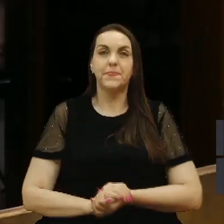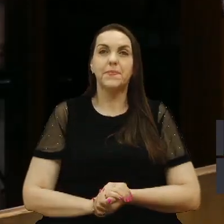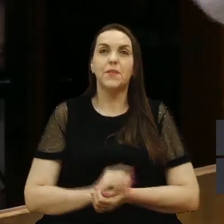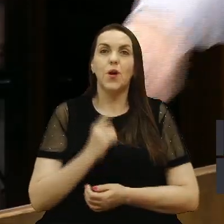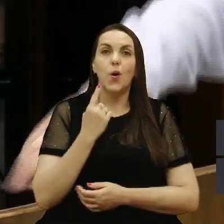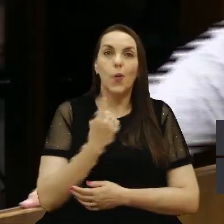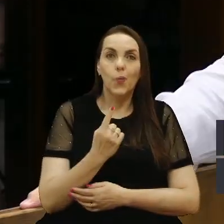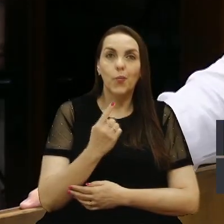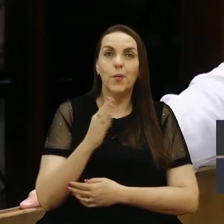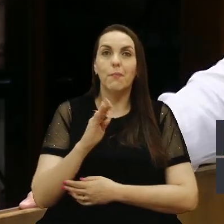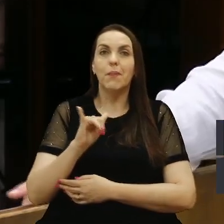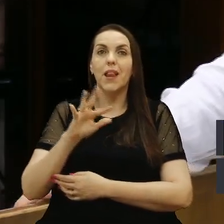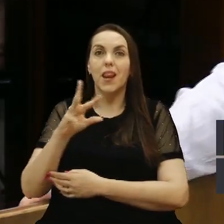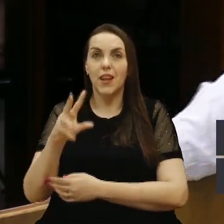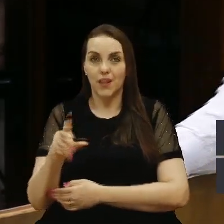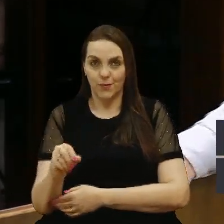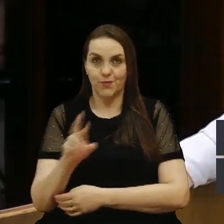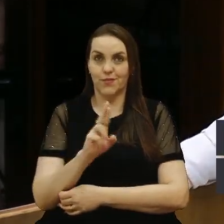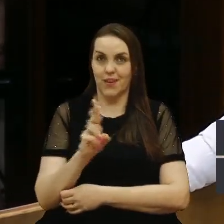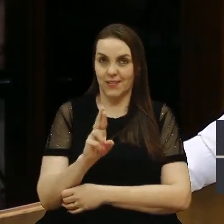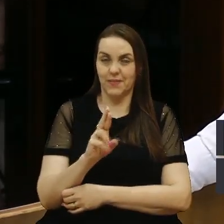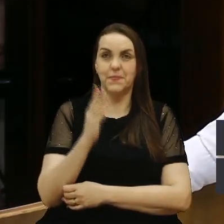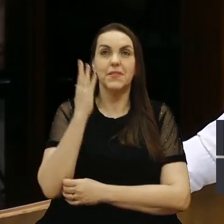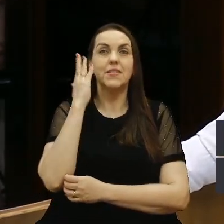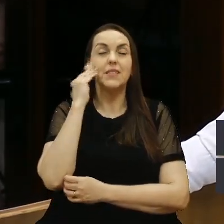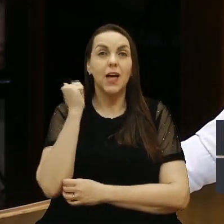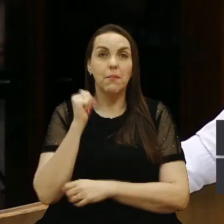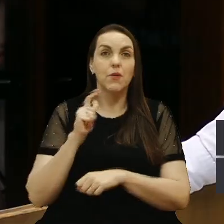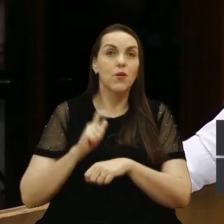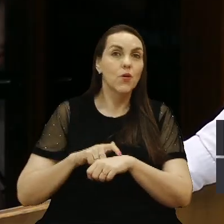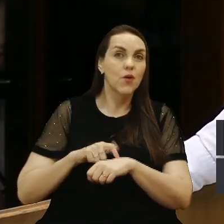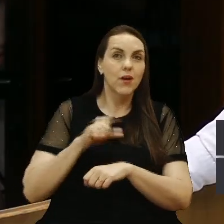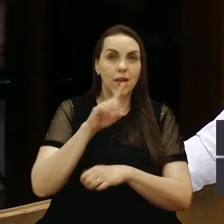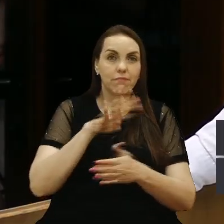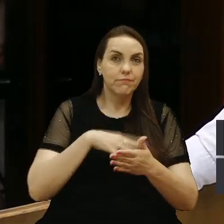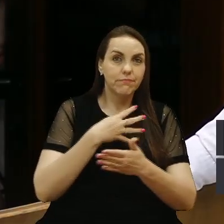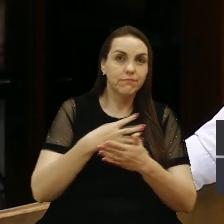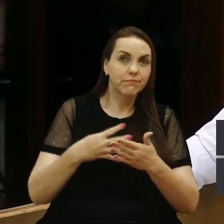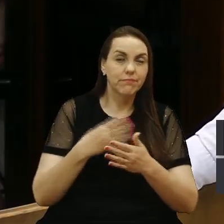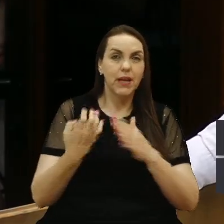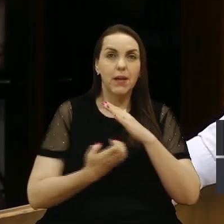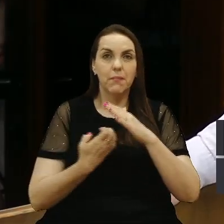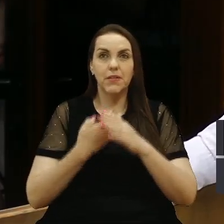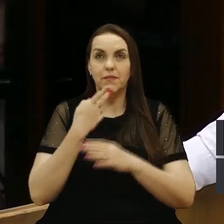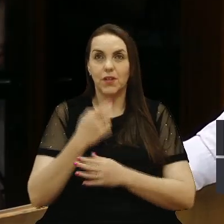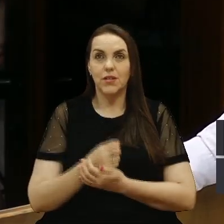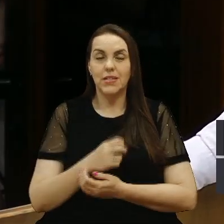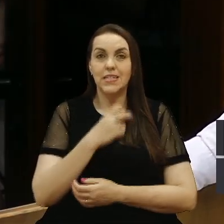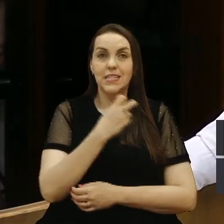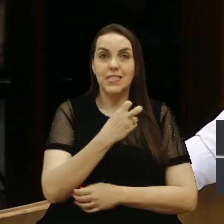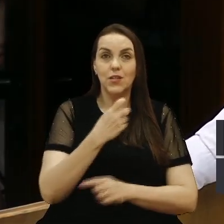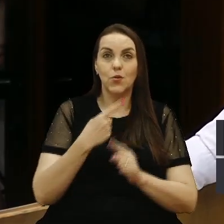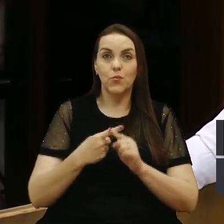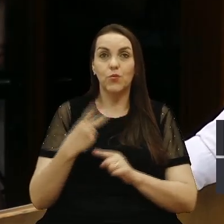1 bilhão de reais. Sabe qual é a escala dessa empresa que o senhor falou, vereador Santo Fantinel? 5x2.